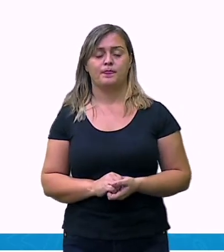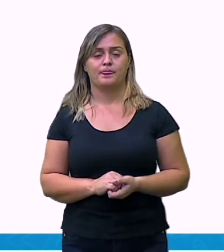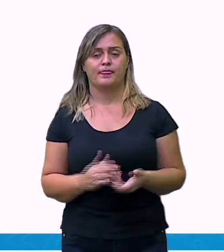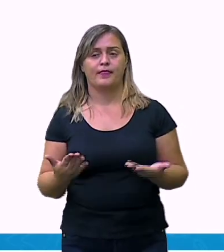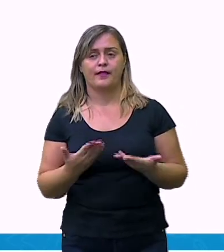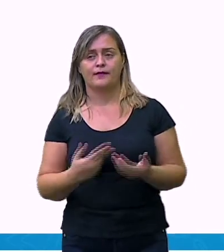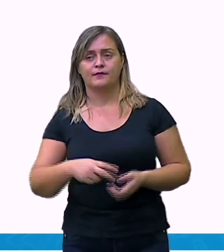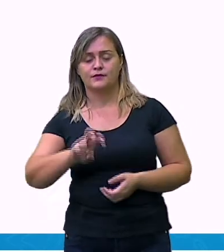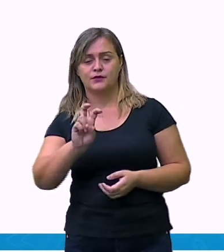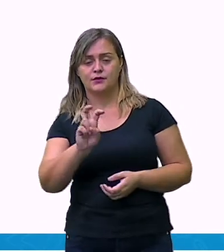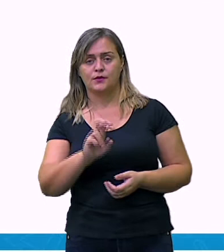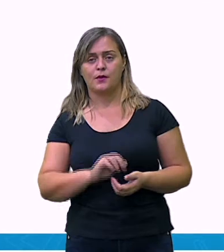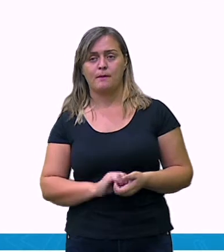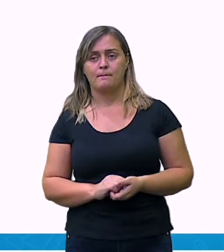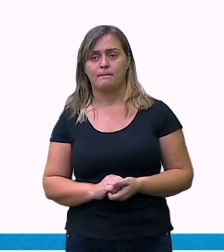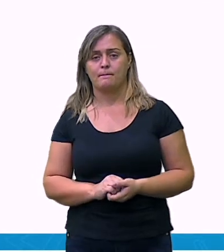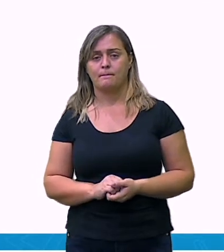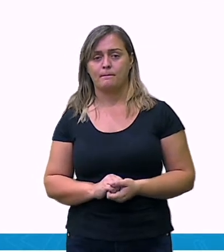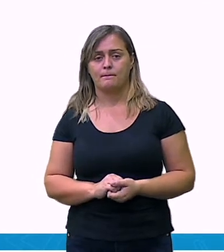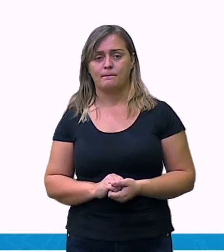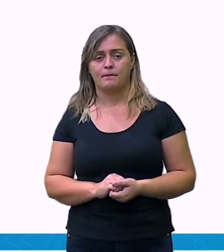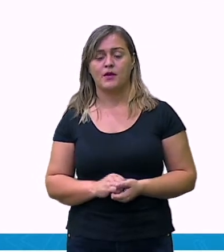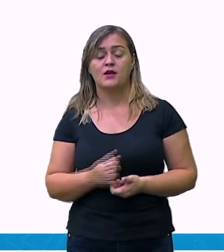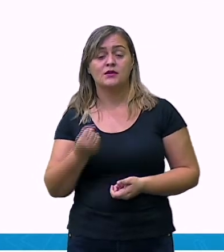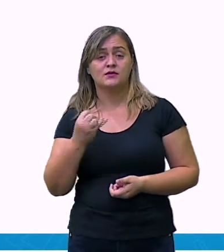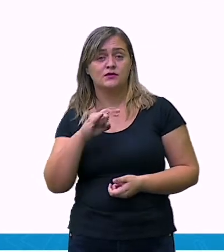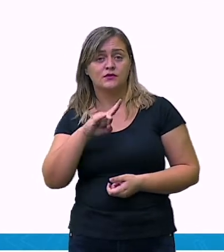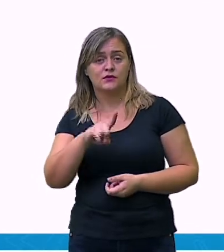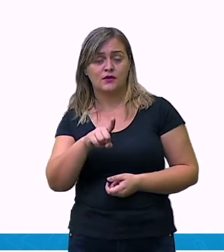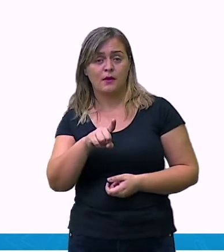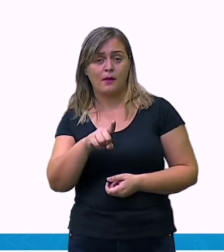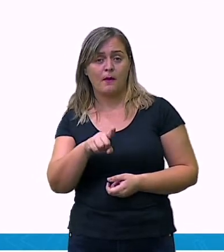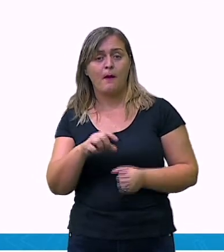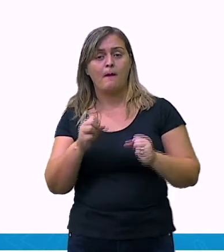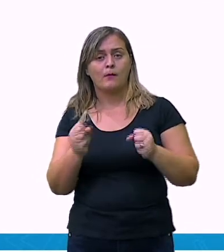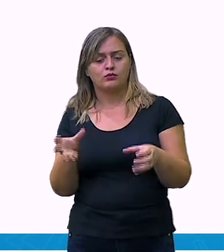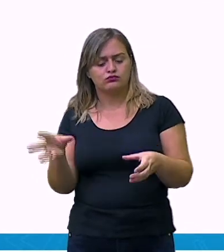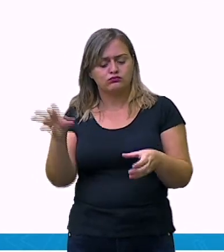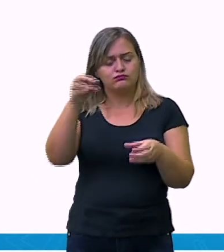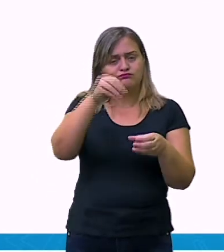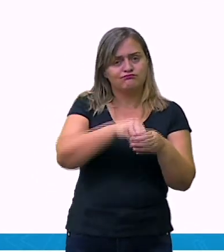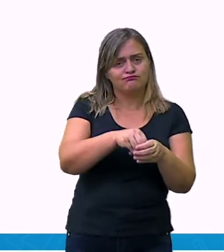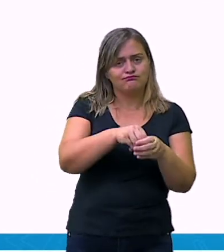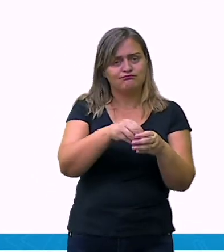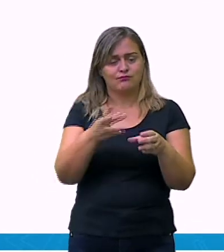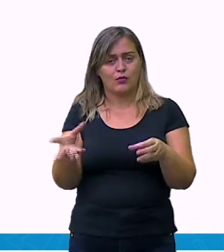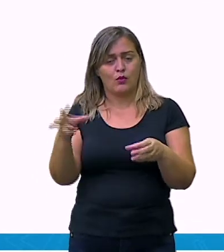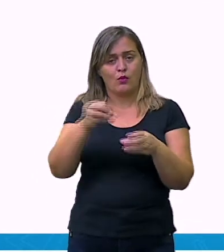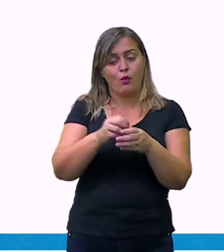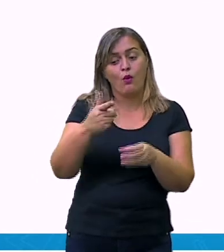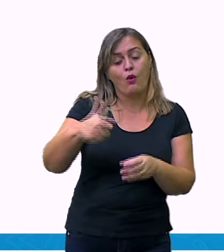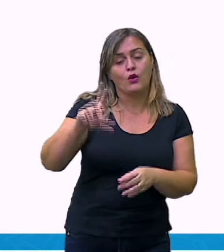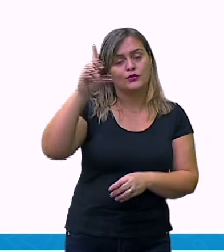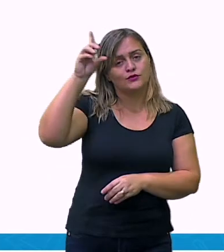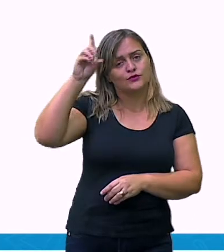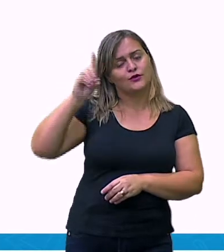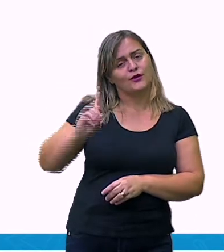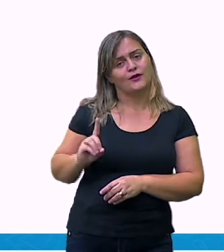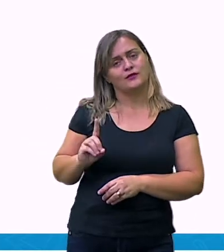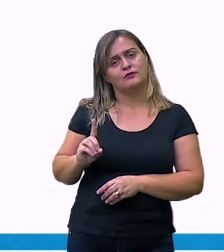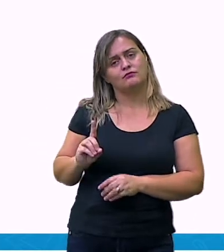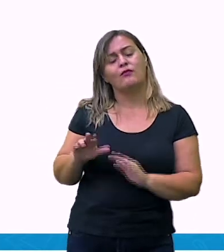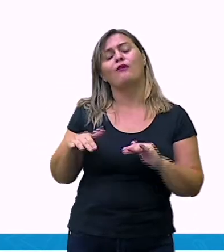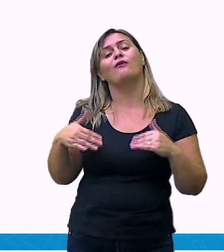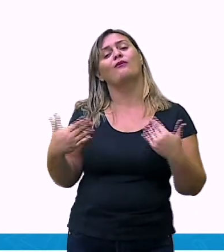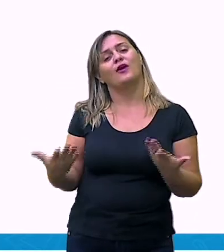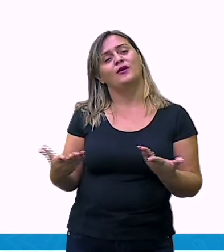5. Se você pudesse incluir algum direito nessa declaração, qual seria?